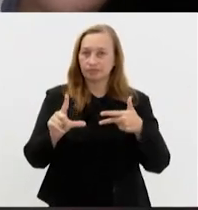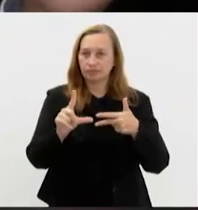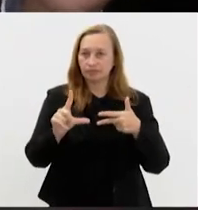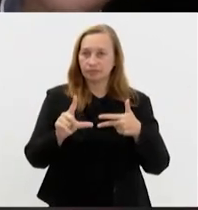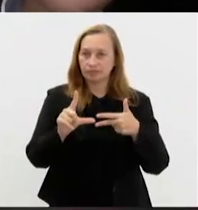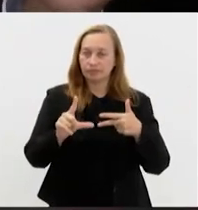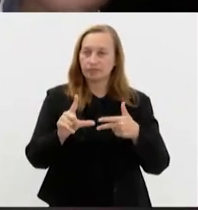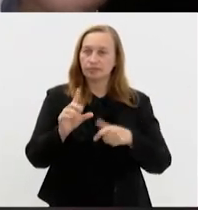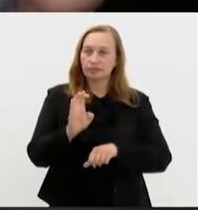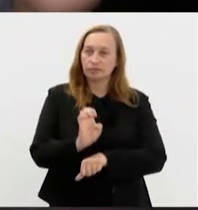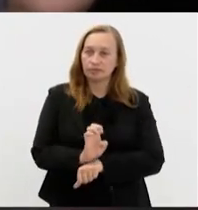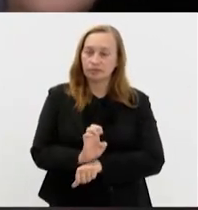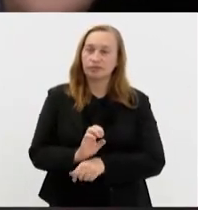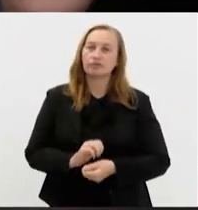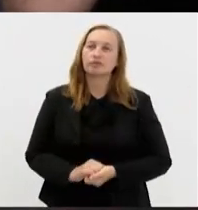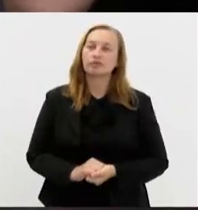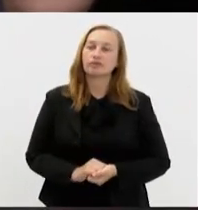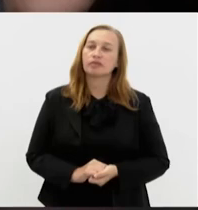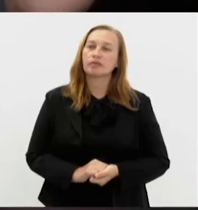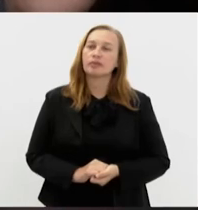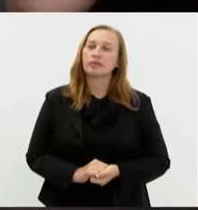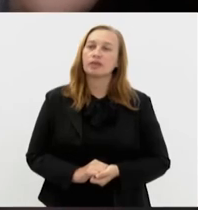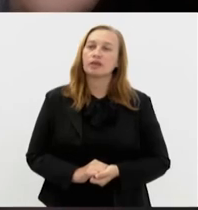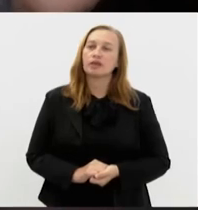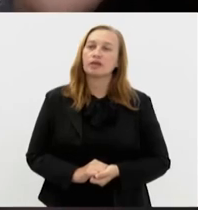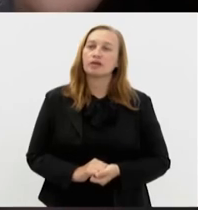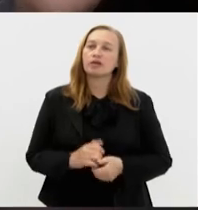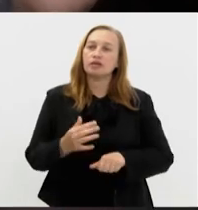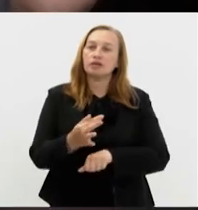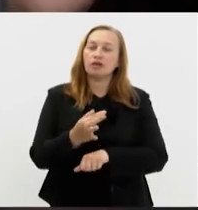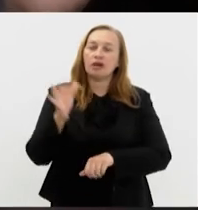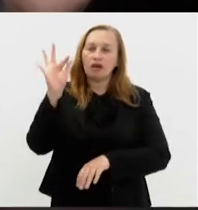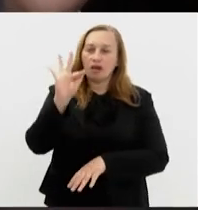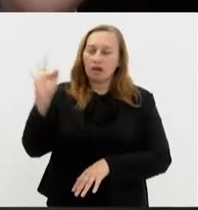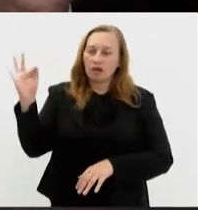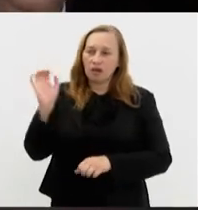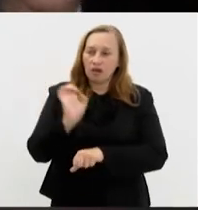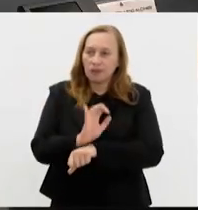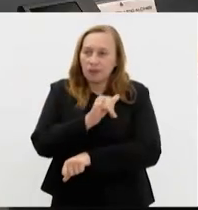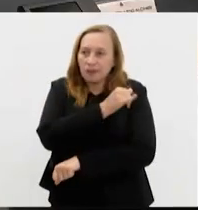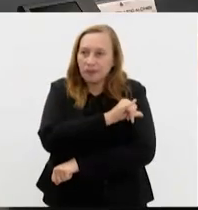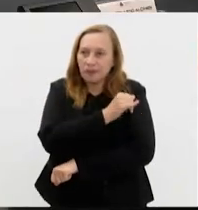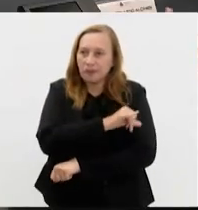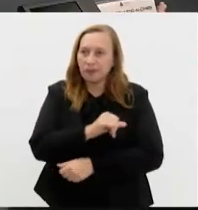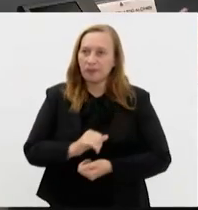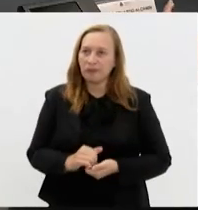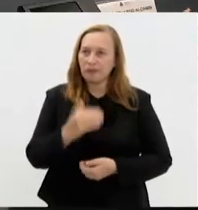desse estado que é a síntese da Federação o estado do Rio de Janeiro Muito